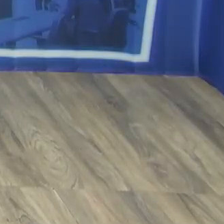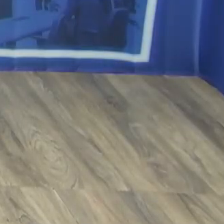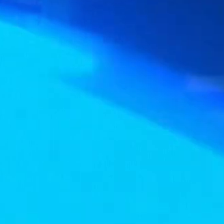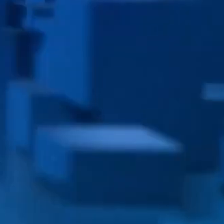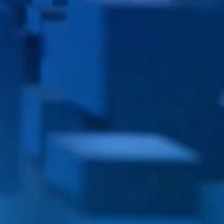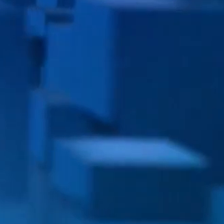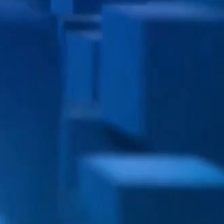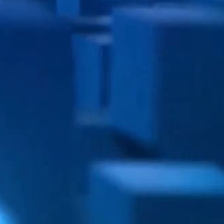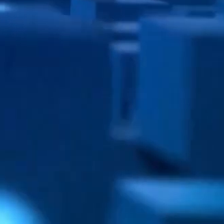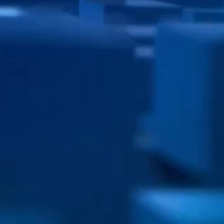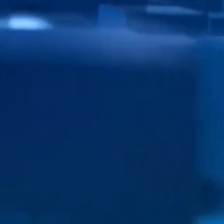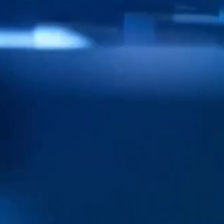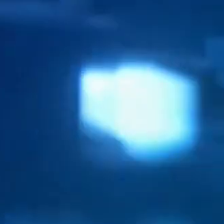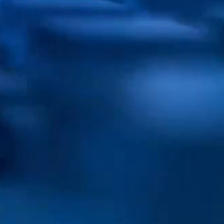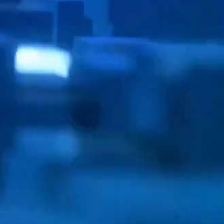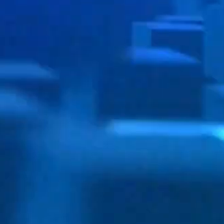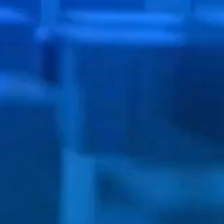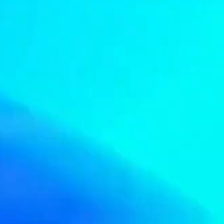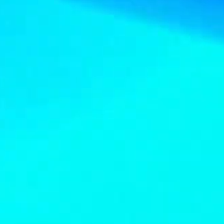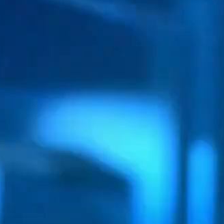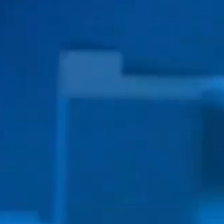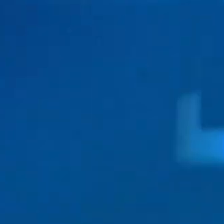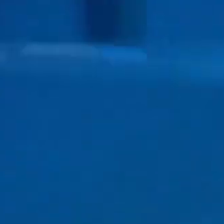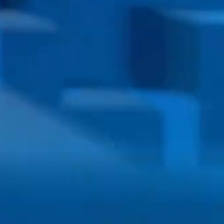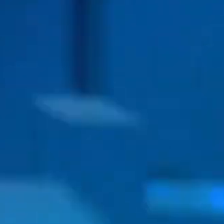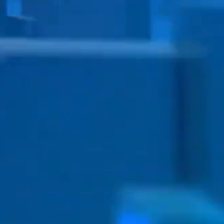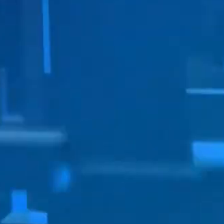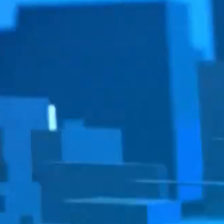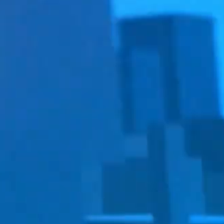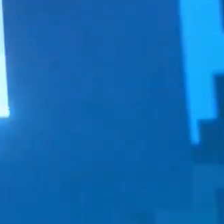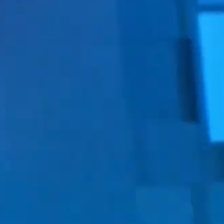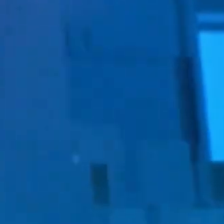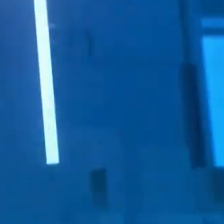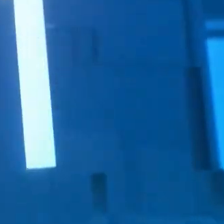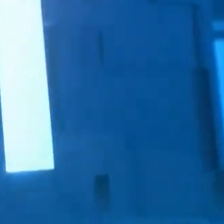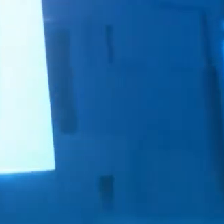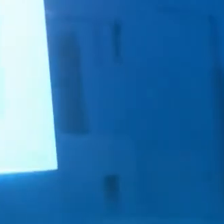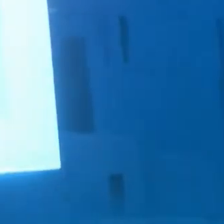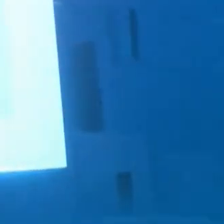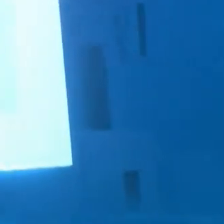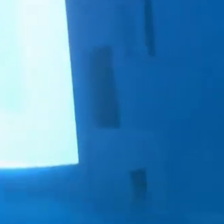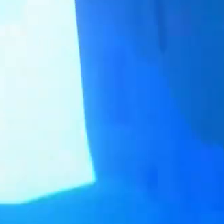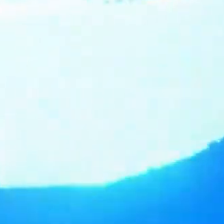de motivos, mas sim por uma falta de equipamentos de fato para isso, porque a